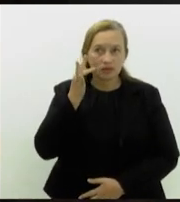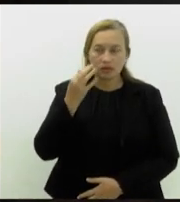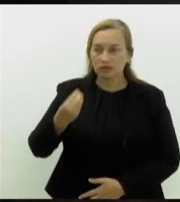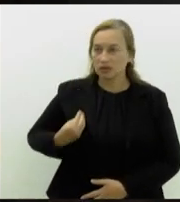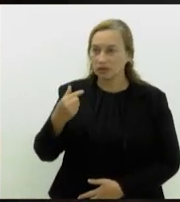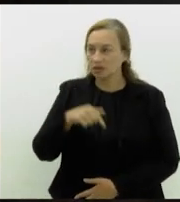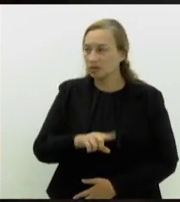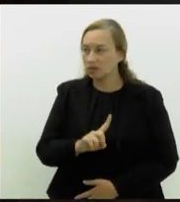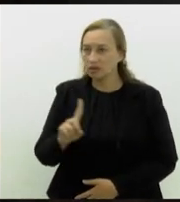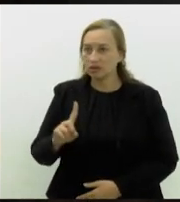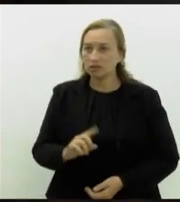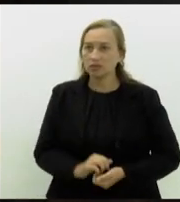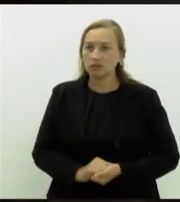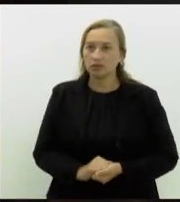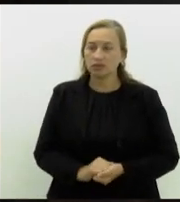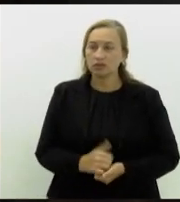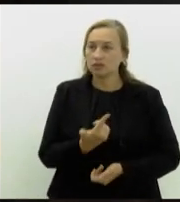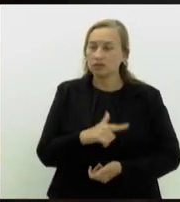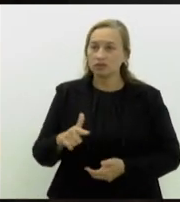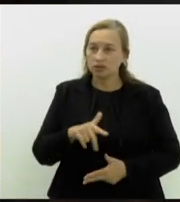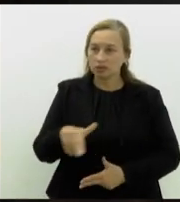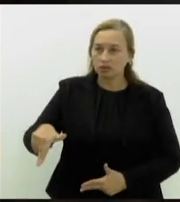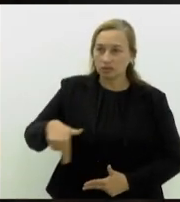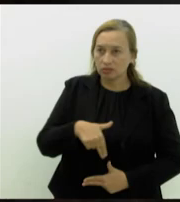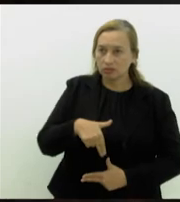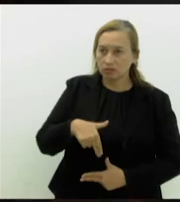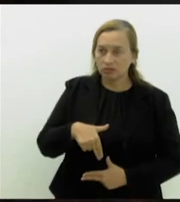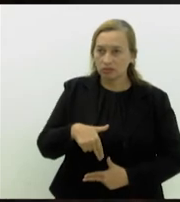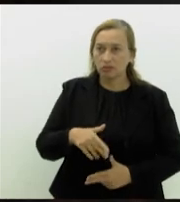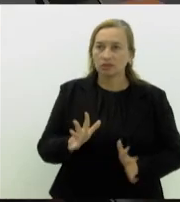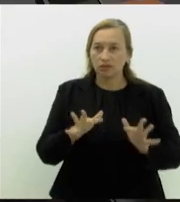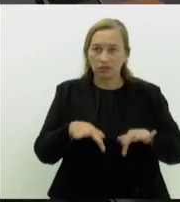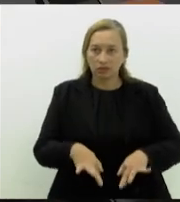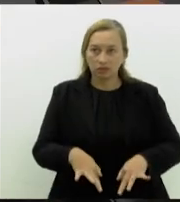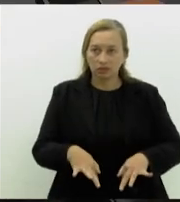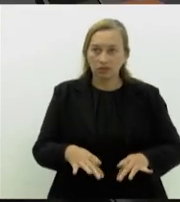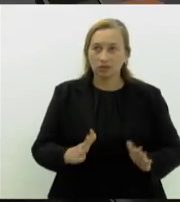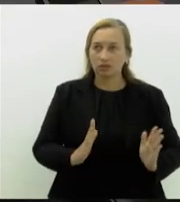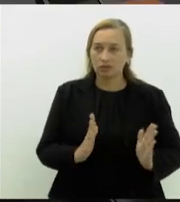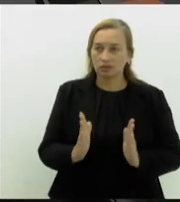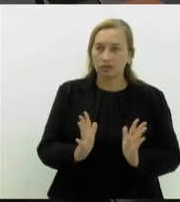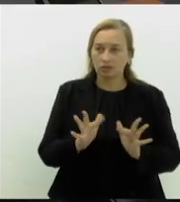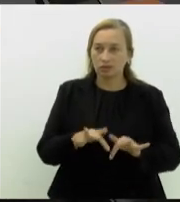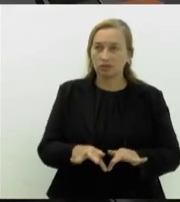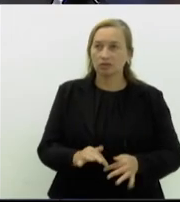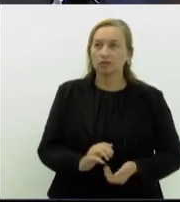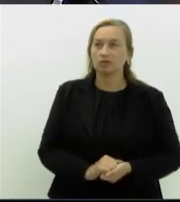encontra presente. Não há mais oradores inscritos, portanto, está encerrado o expediente final.